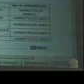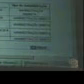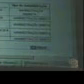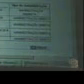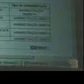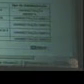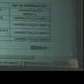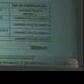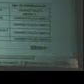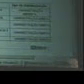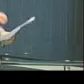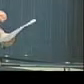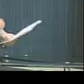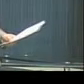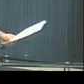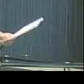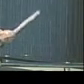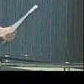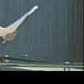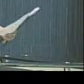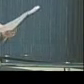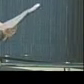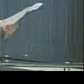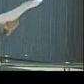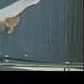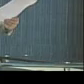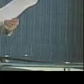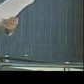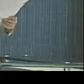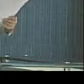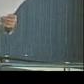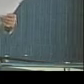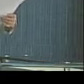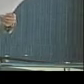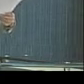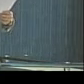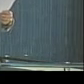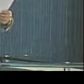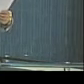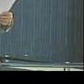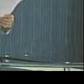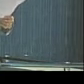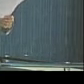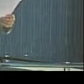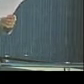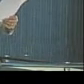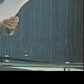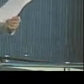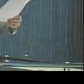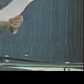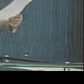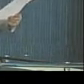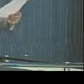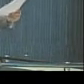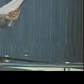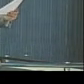o estado atual agora eu quero resgatar aqui o compromisso do governador quando da leitura da mensagem abra as palavras